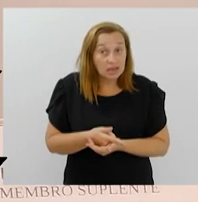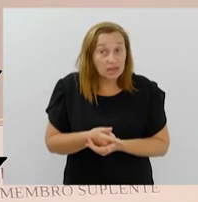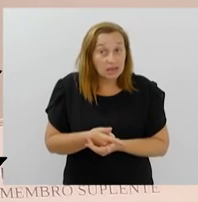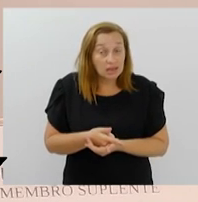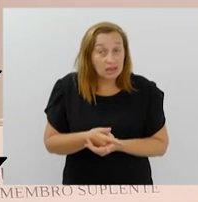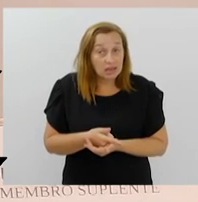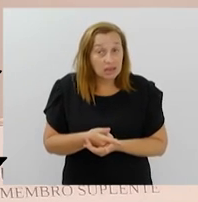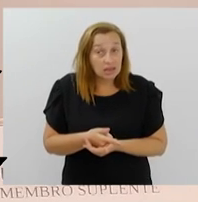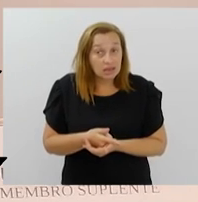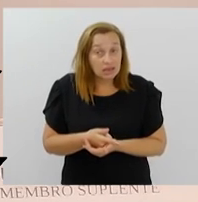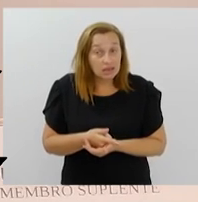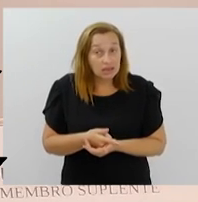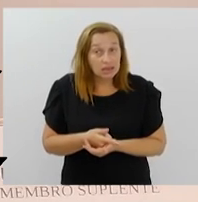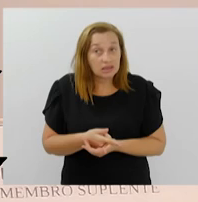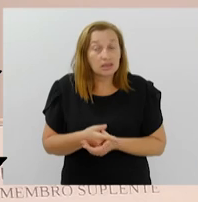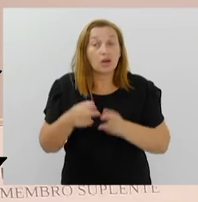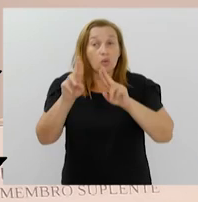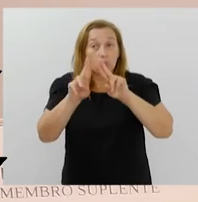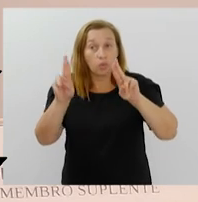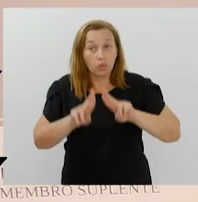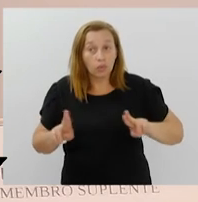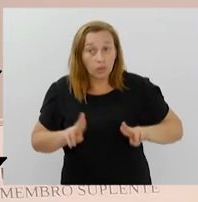pagar pela